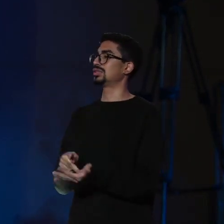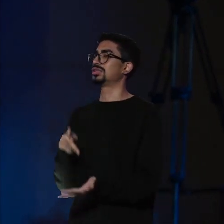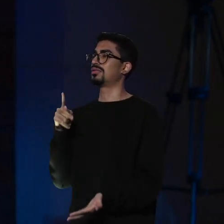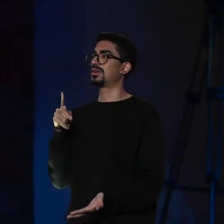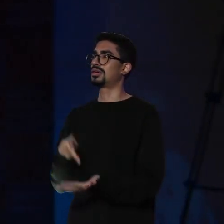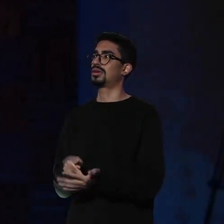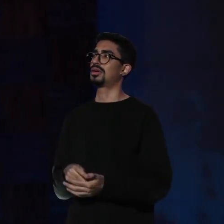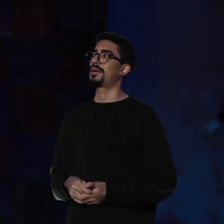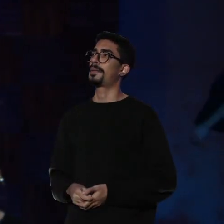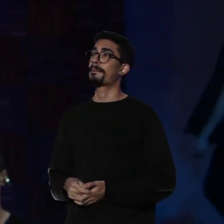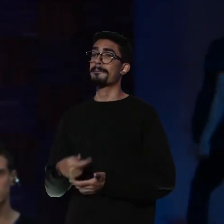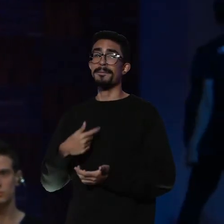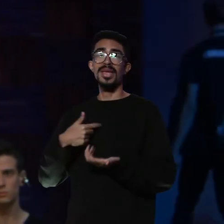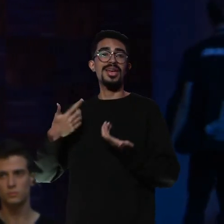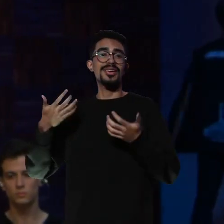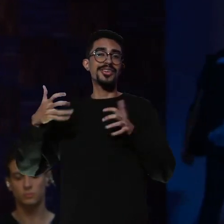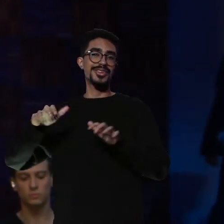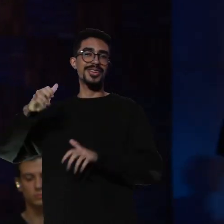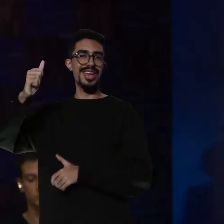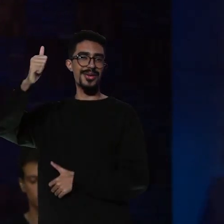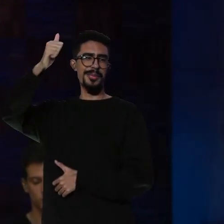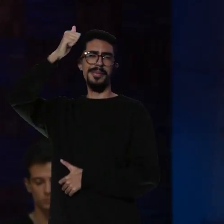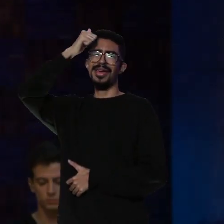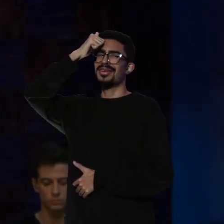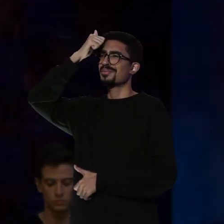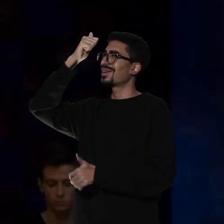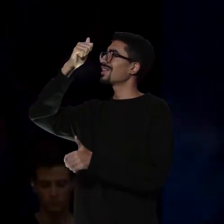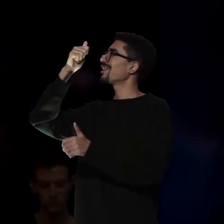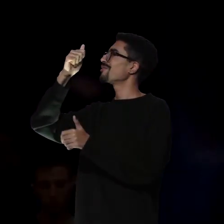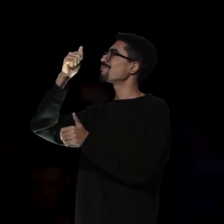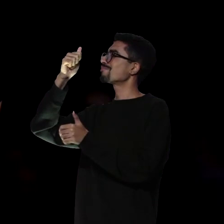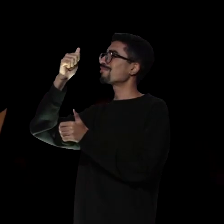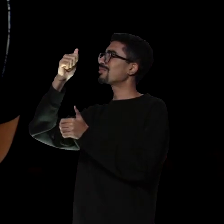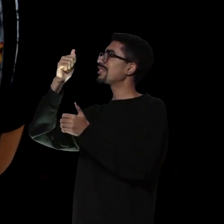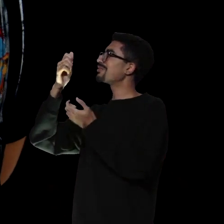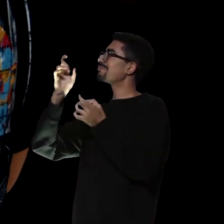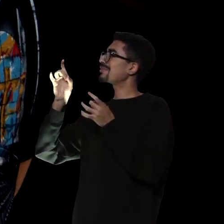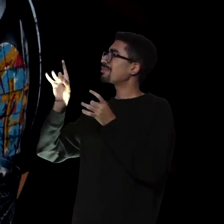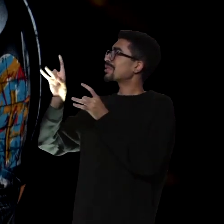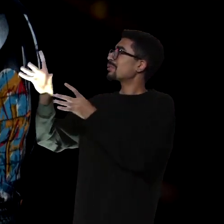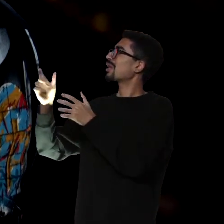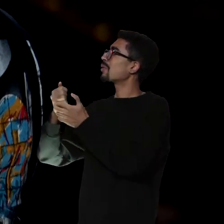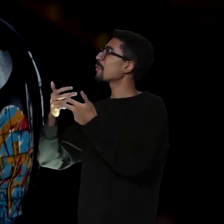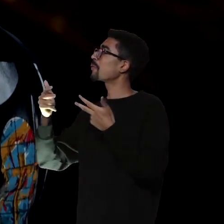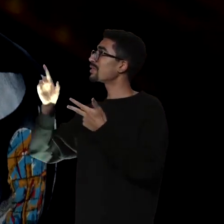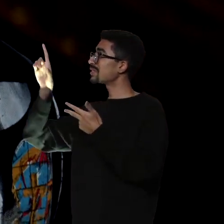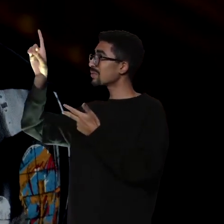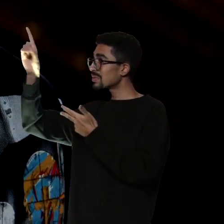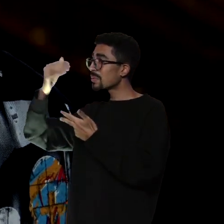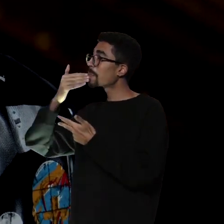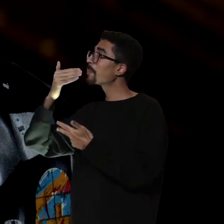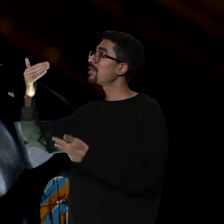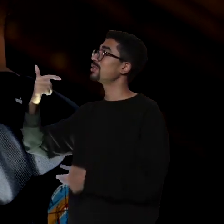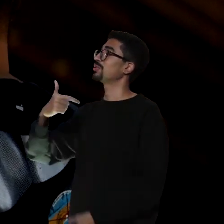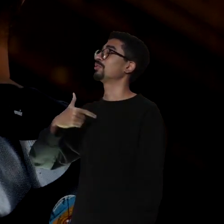Eu nunca mais, Deus, quero me arrepender por não ter feito aquilo que o Senhor me pediu para fazer. Em nome de